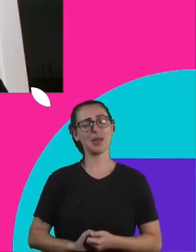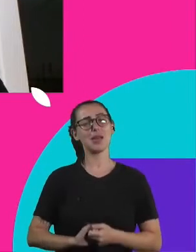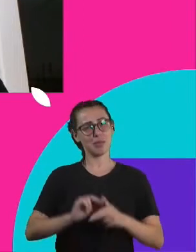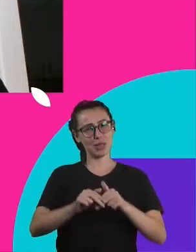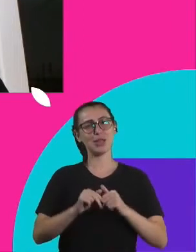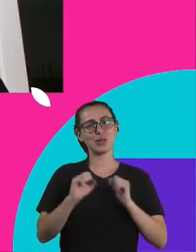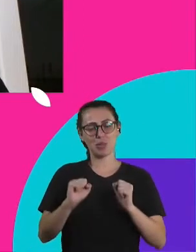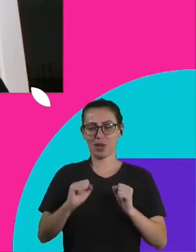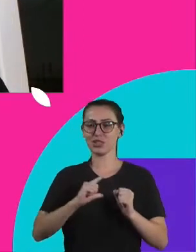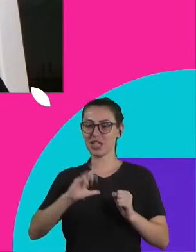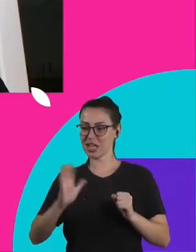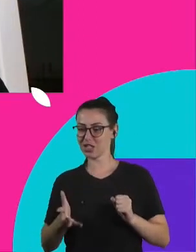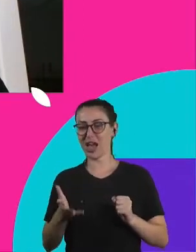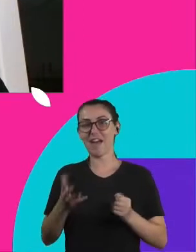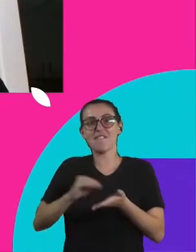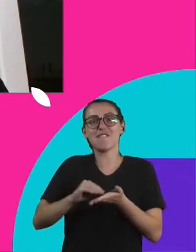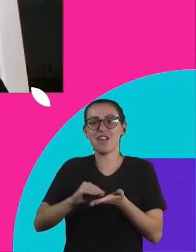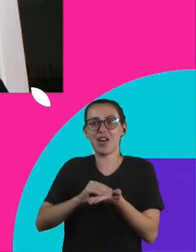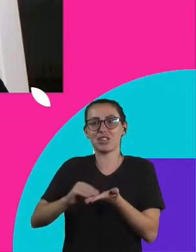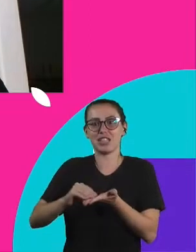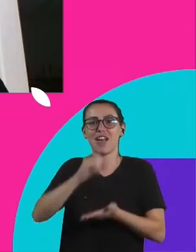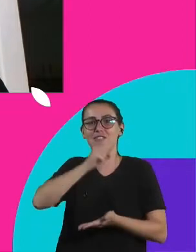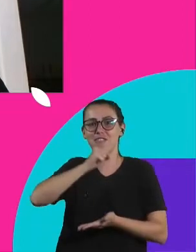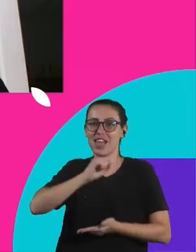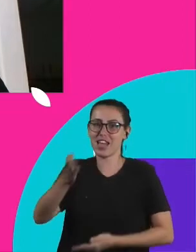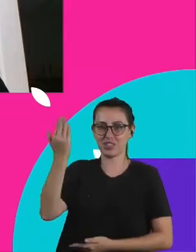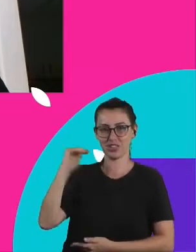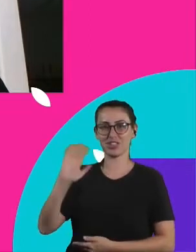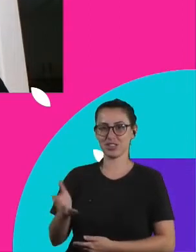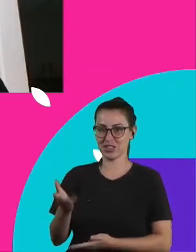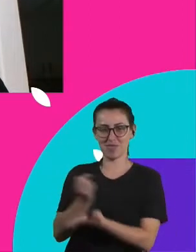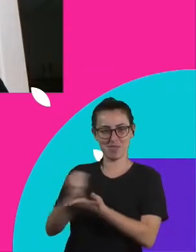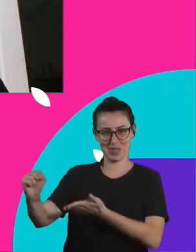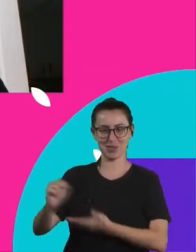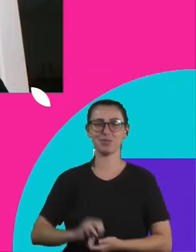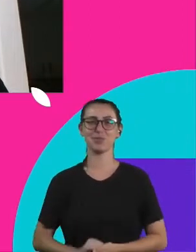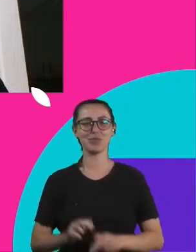aí, têm gerado muito mais impacto. Então, eu quero perguntar para o Celso,